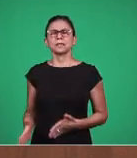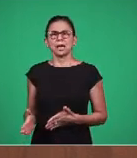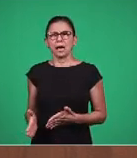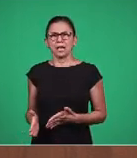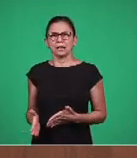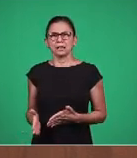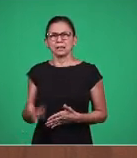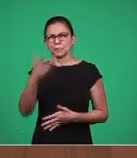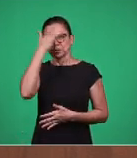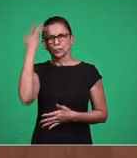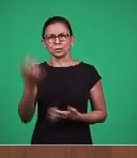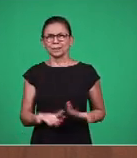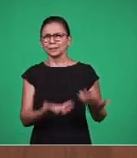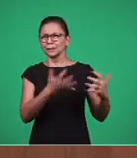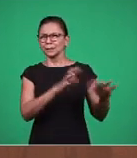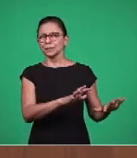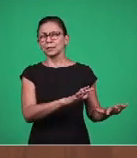mundo.